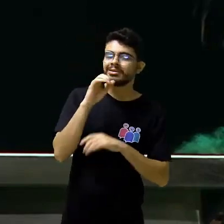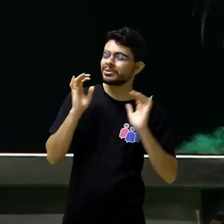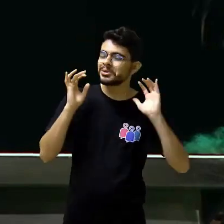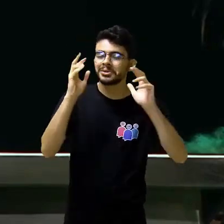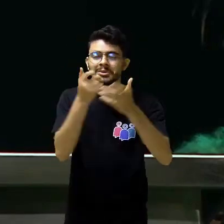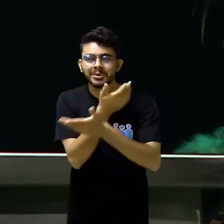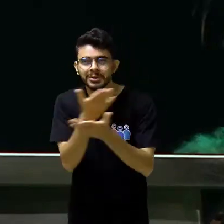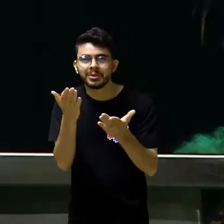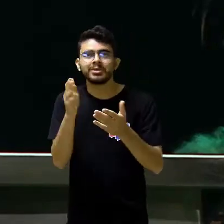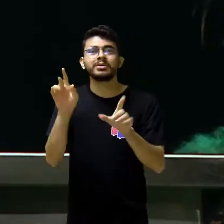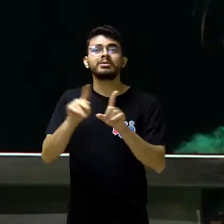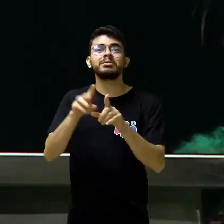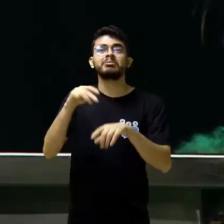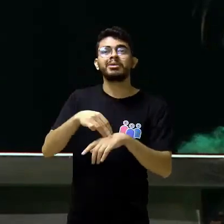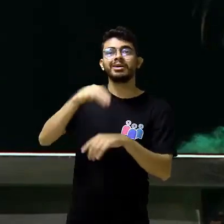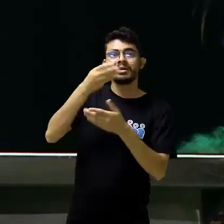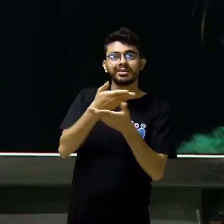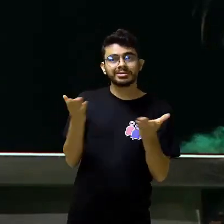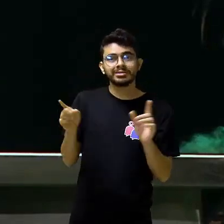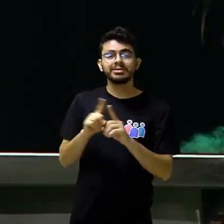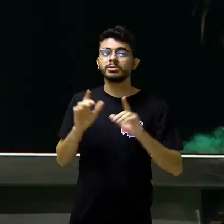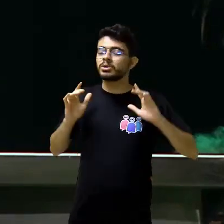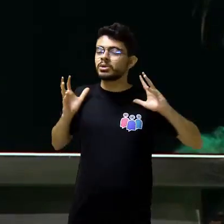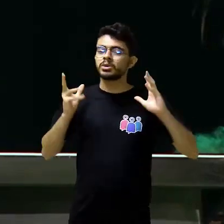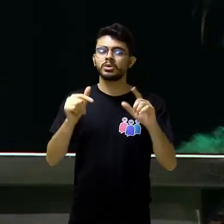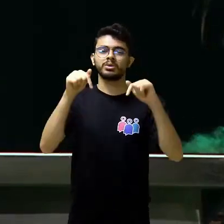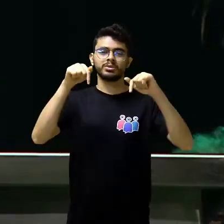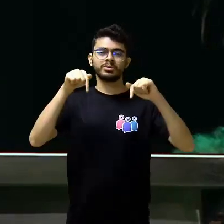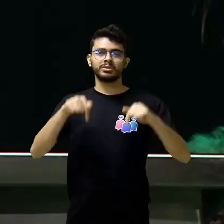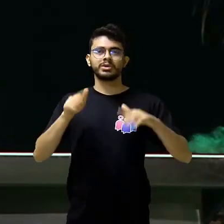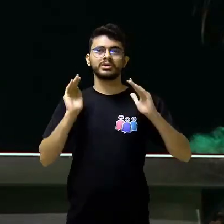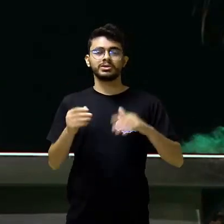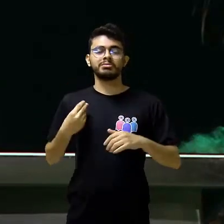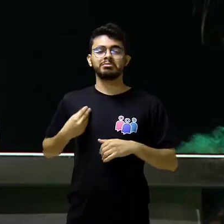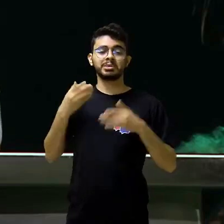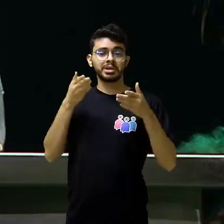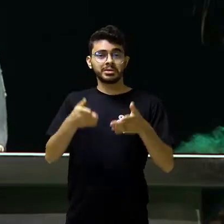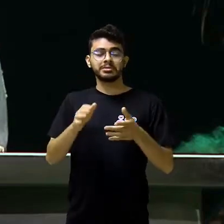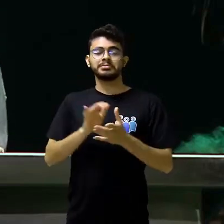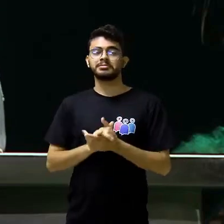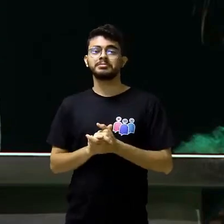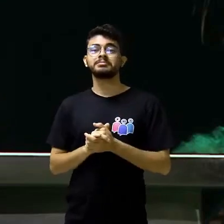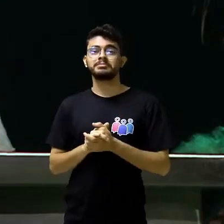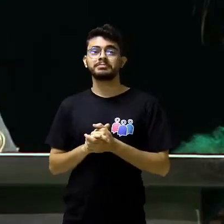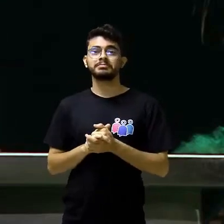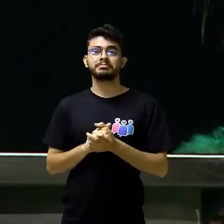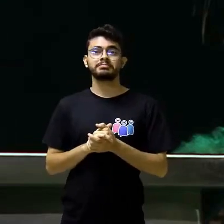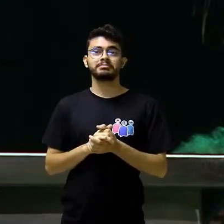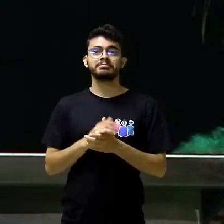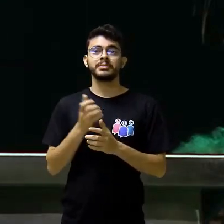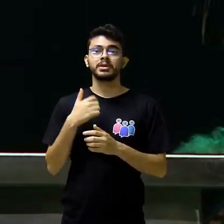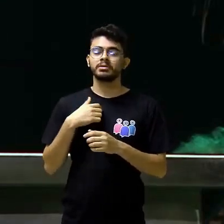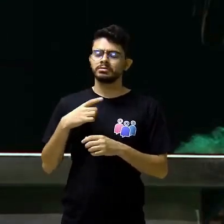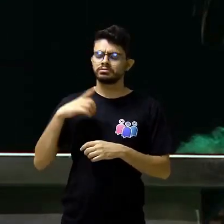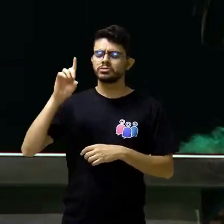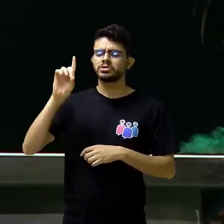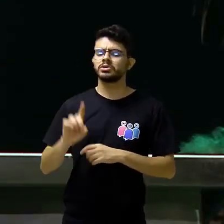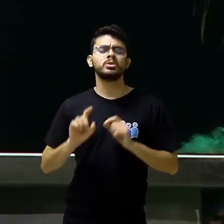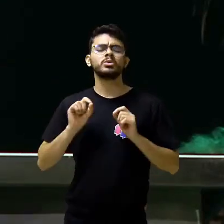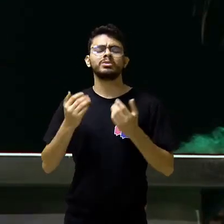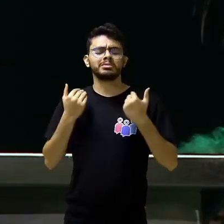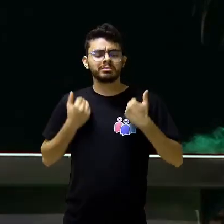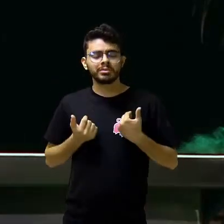familiares, mestres e todos aqui presentes. Vou me dar o direito de deixar